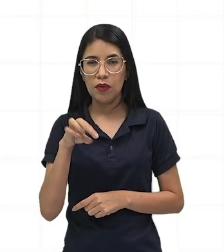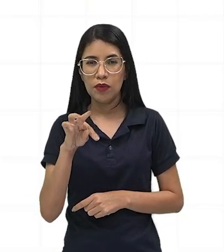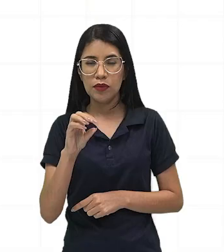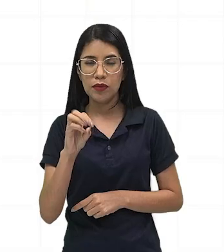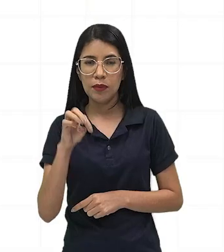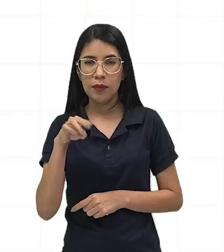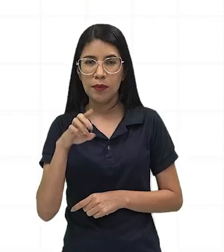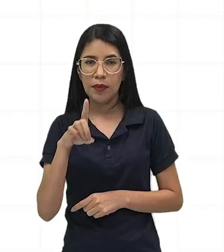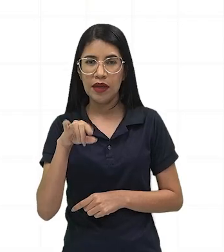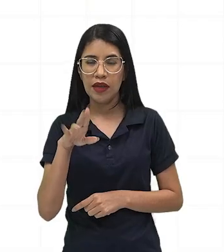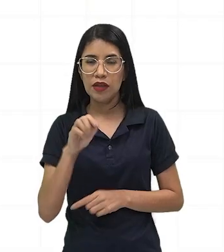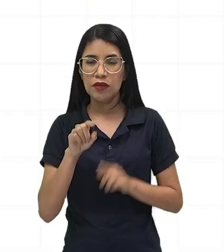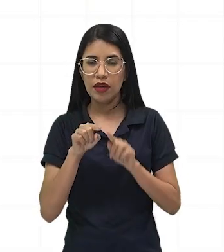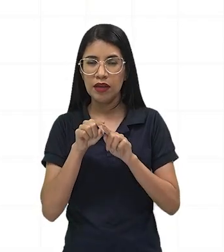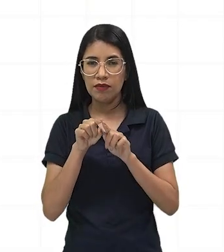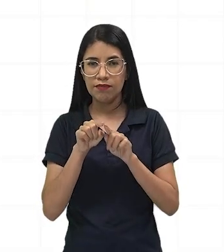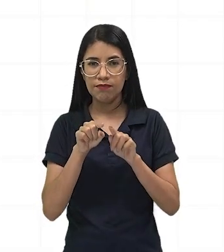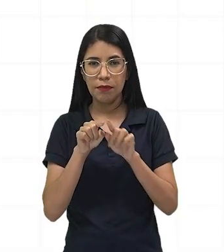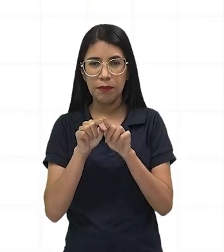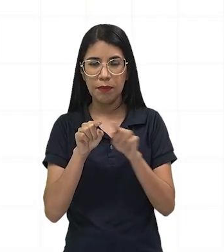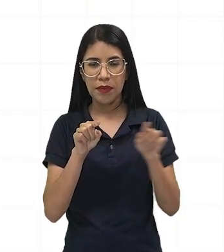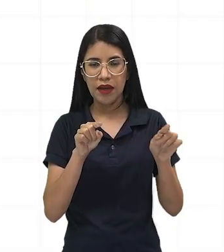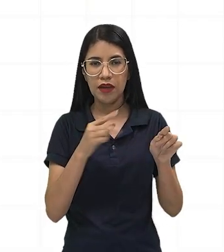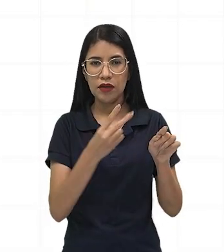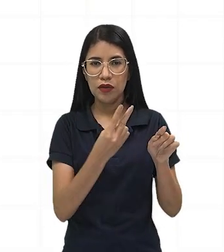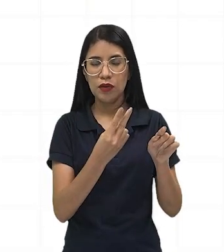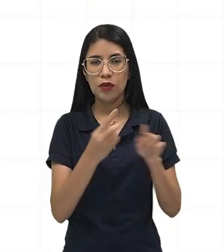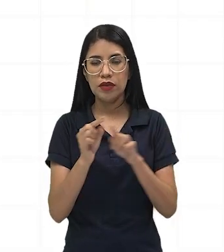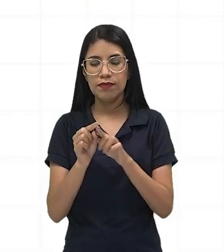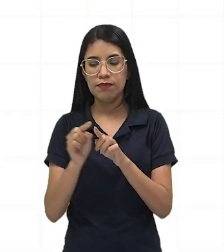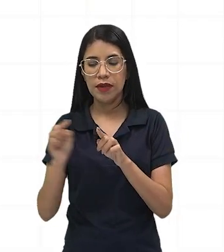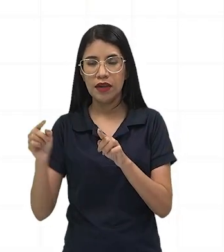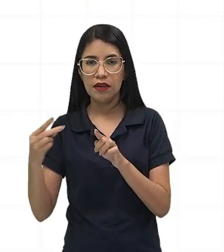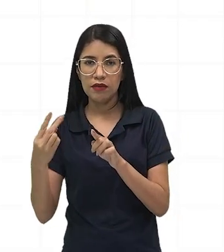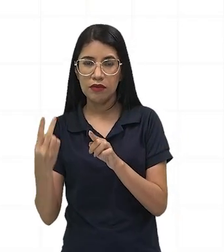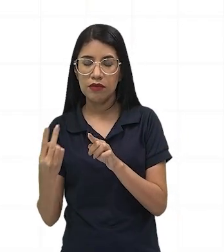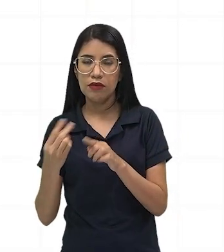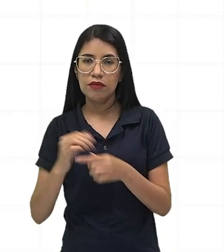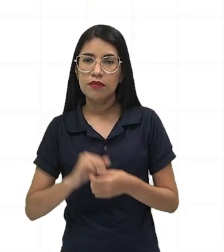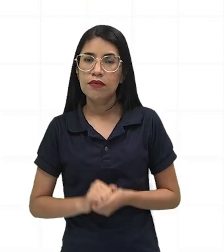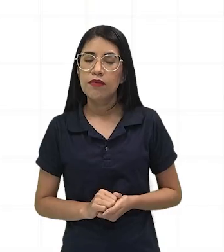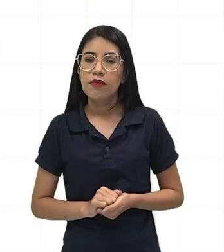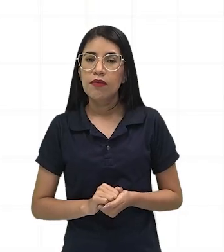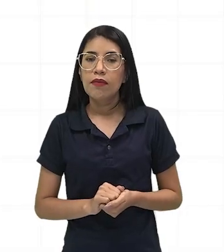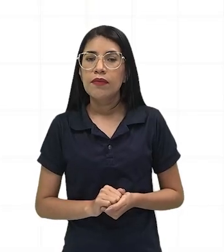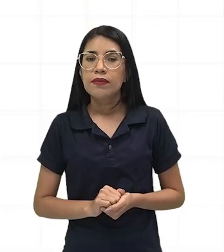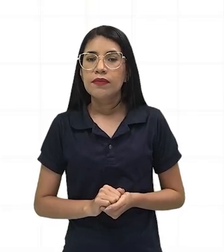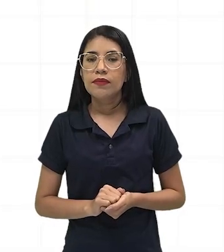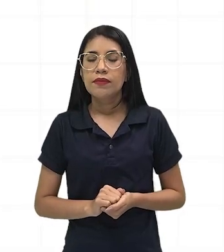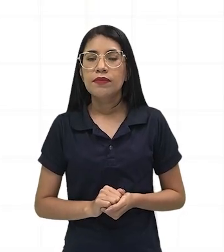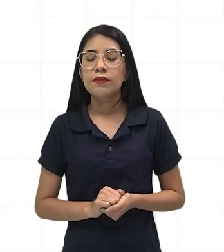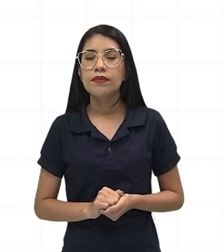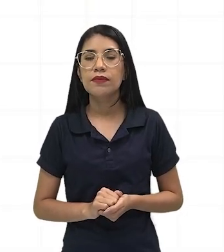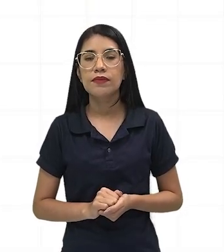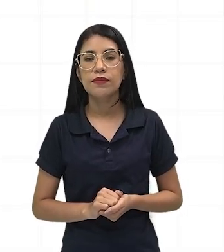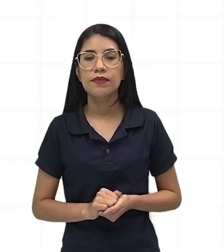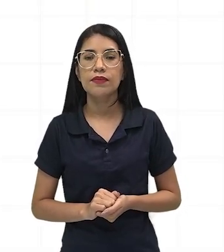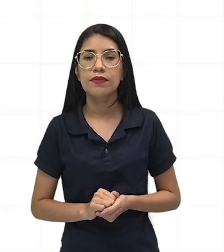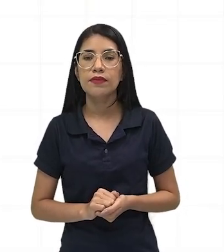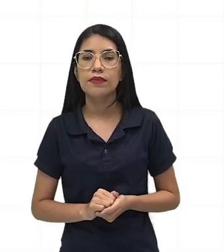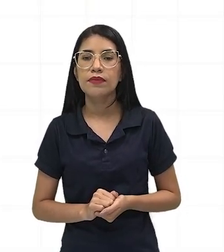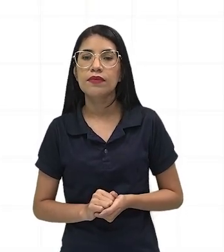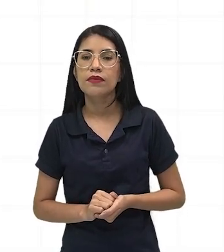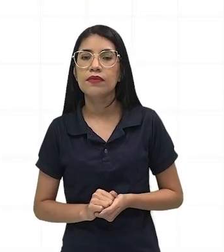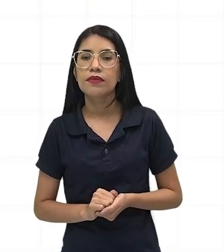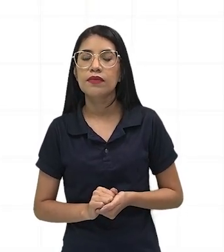segmento exatamente em duas partes. Ok? Então, vamos lá. Continuando, o